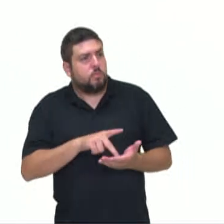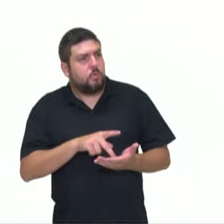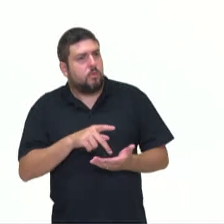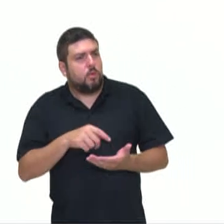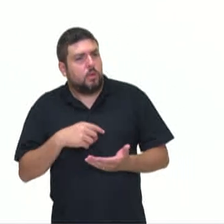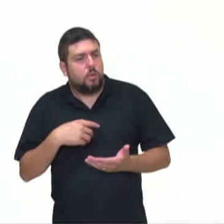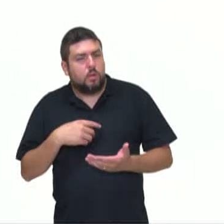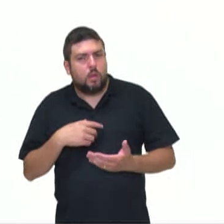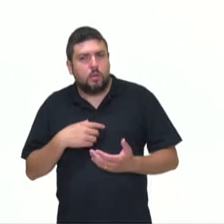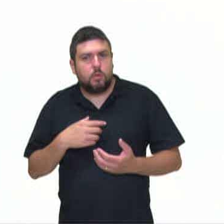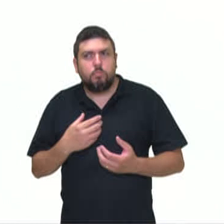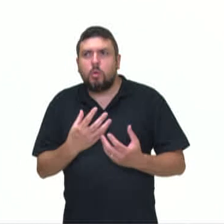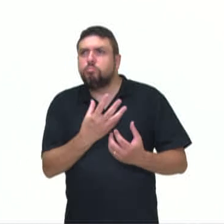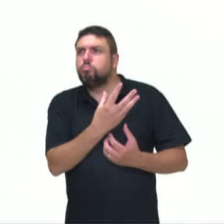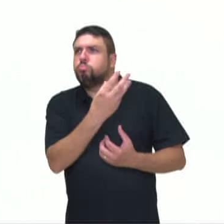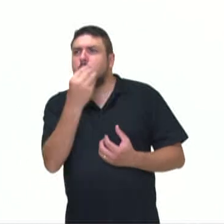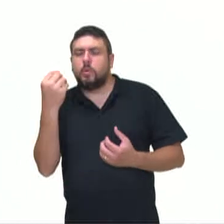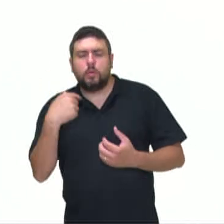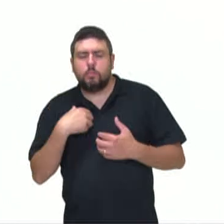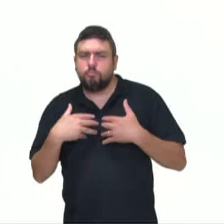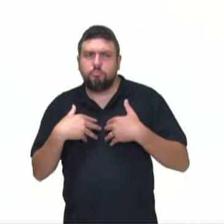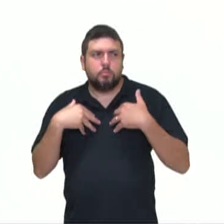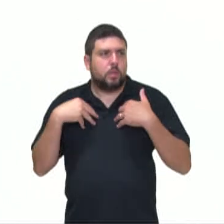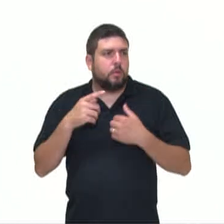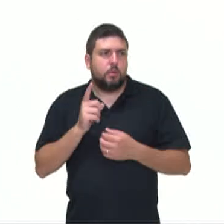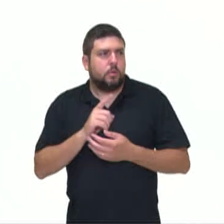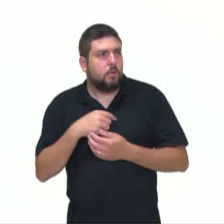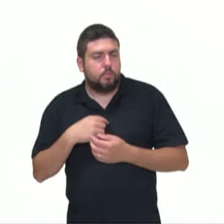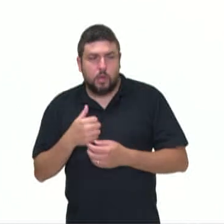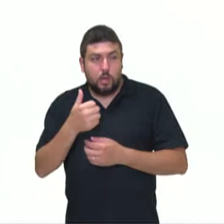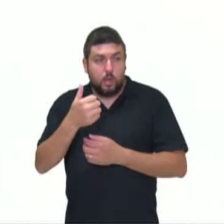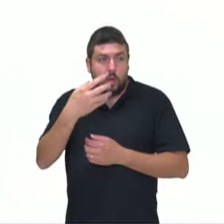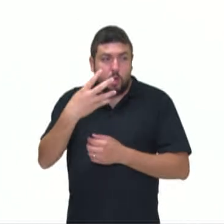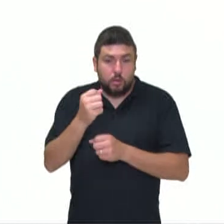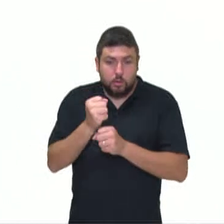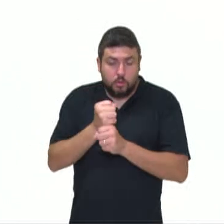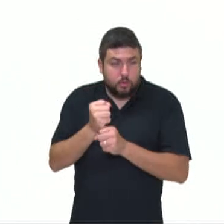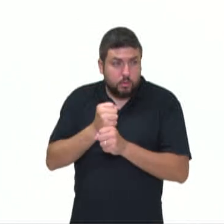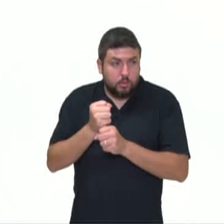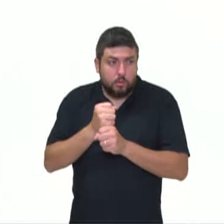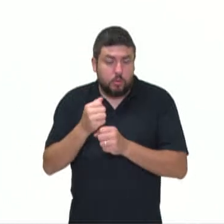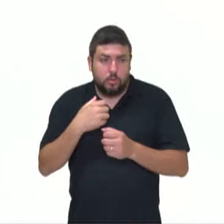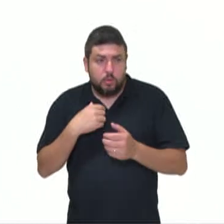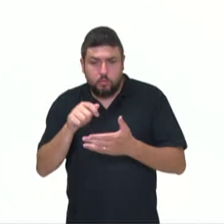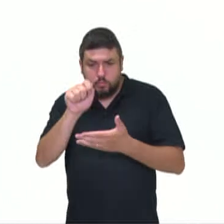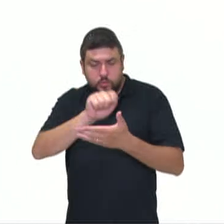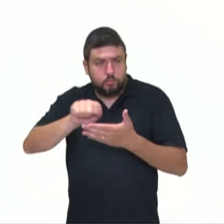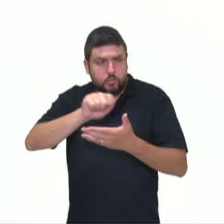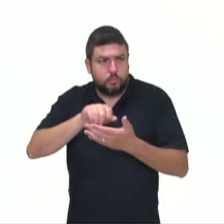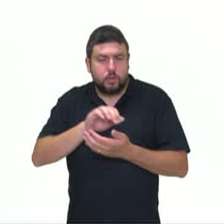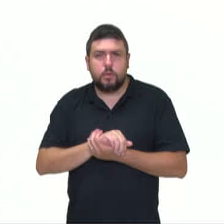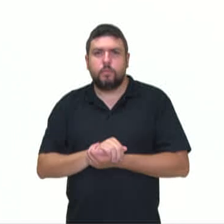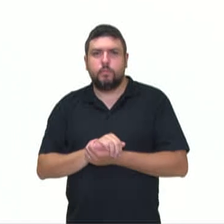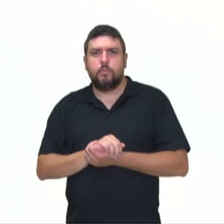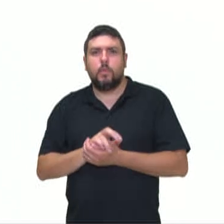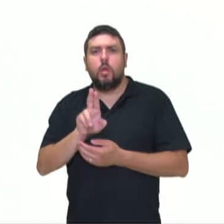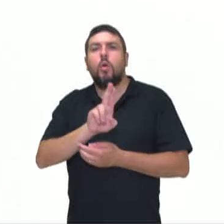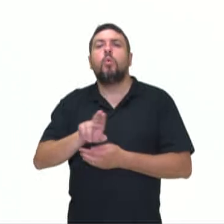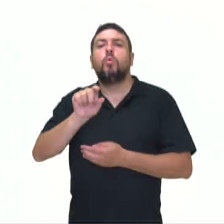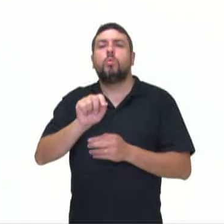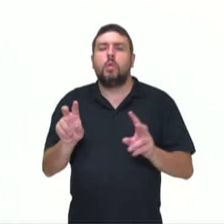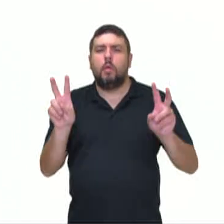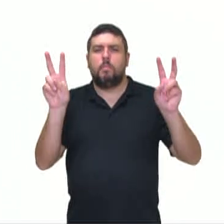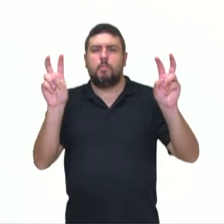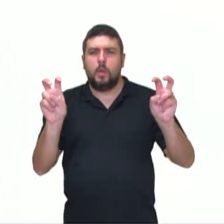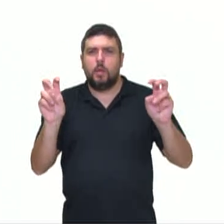orgulho, disse o chileno sobre os 14 anos que dedicou à escrita deste livro. Ele está marcado pelo uso das aspas e é acompanhado